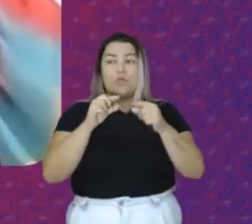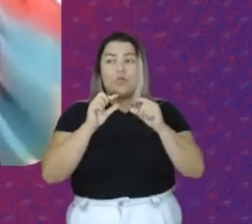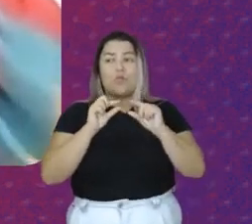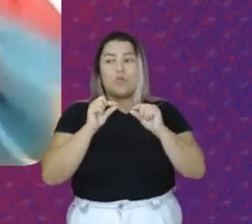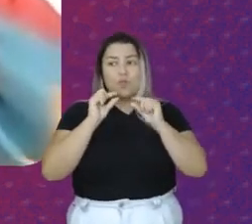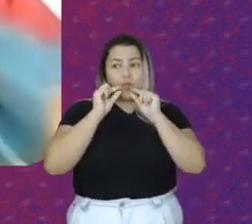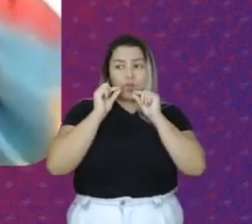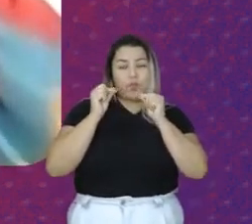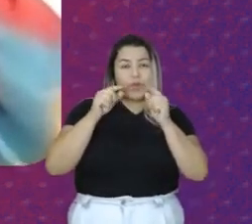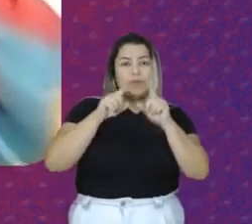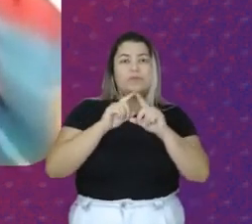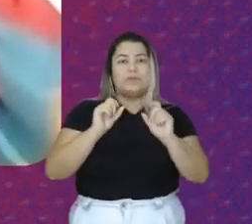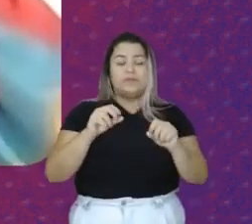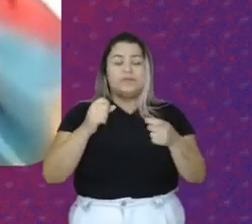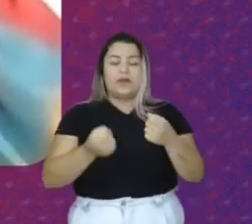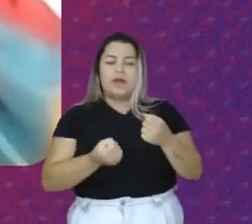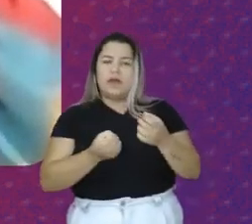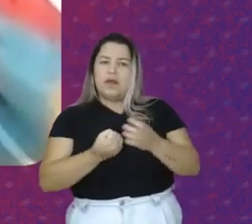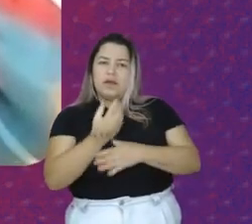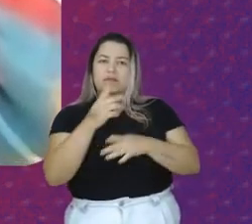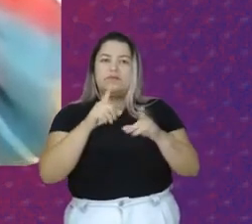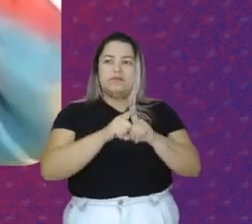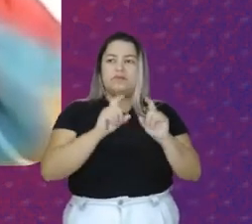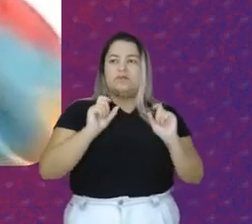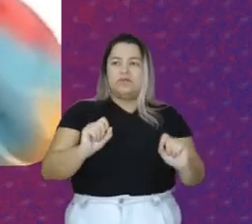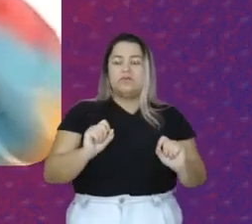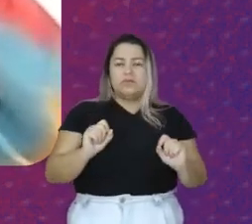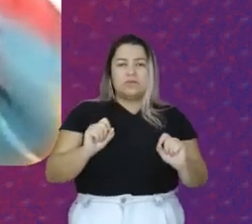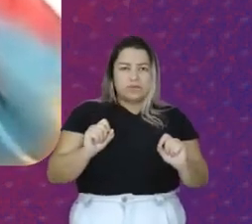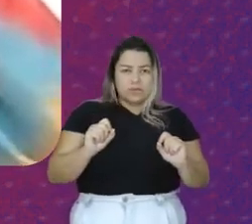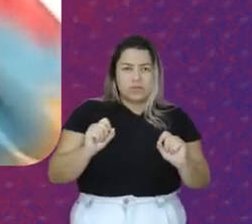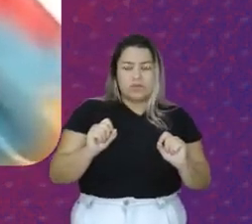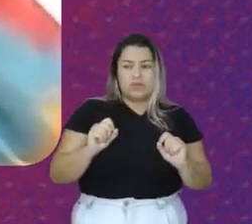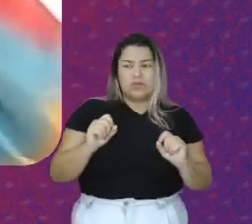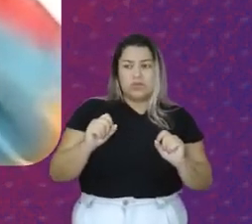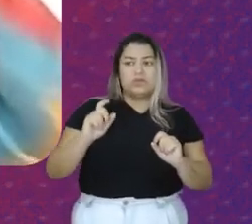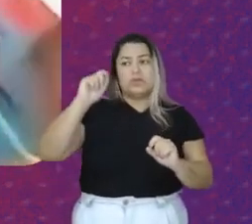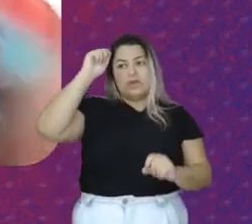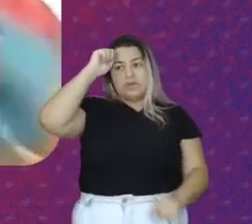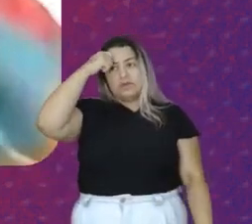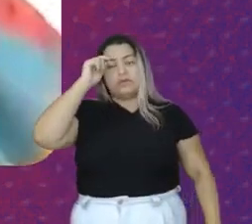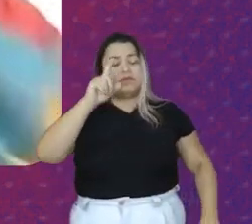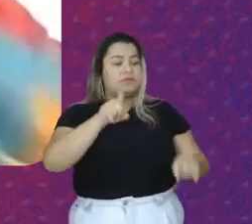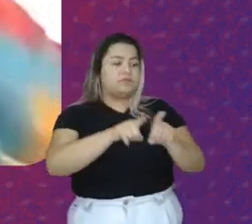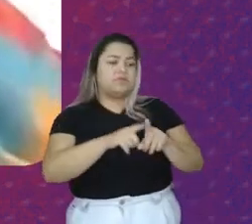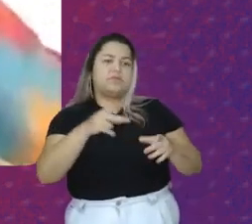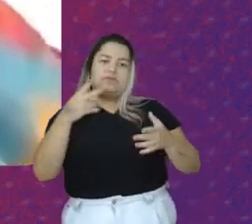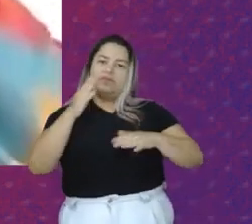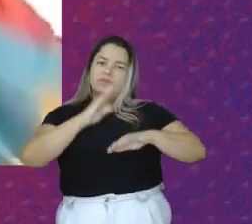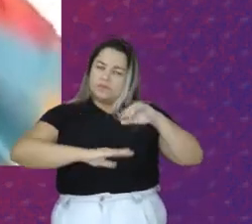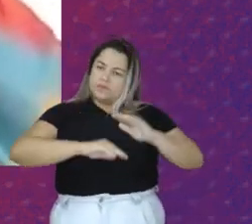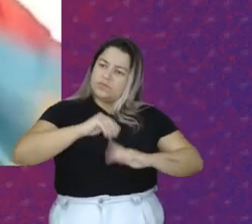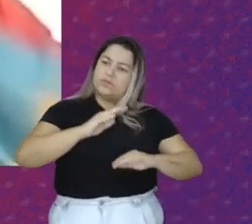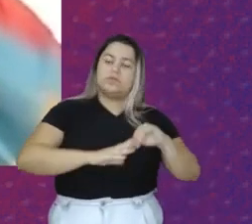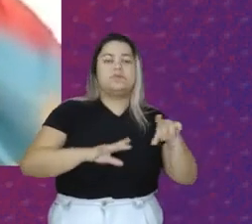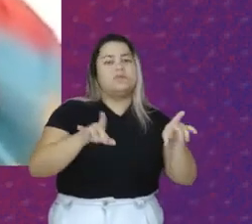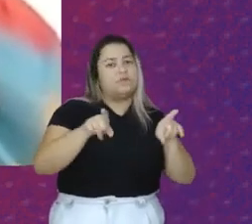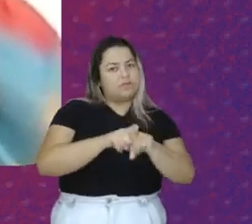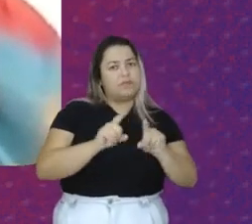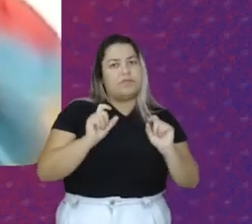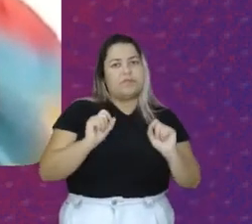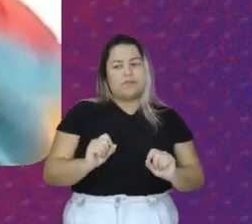tal democracia racial para negar os marcadores de raça, ao mesmo tempo que operam com esses marcadores